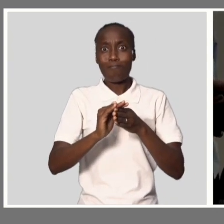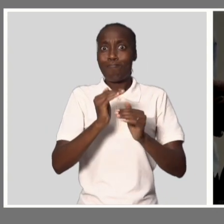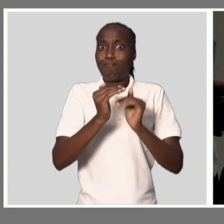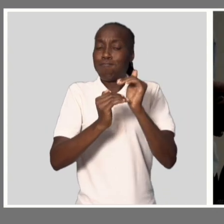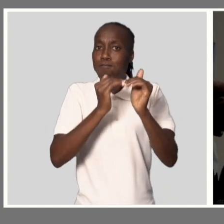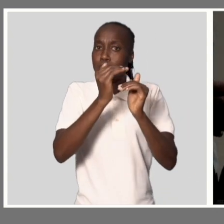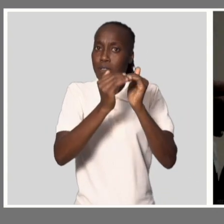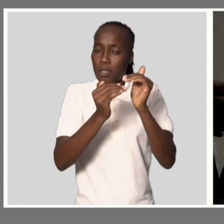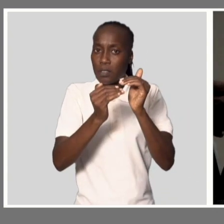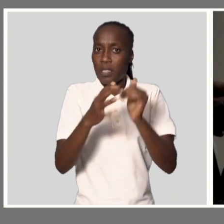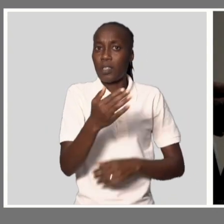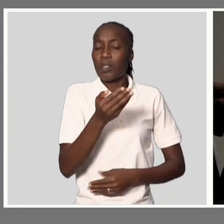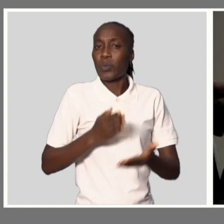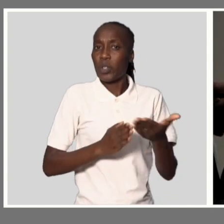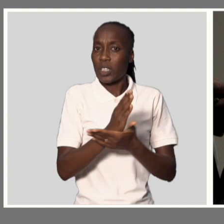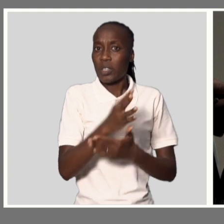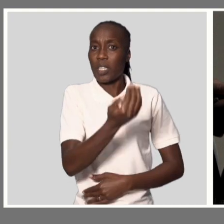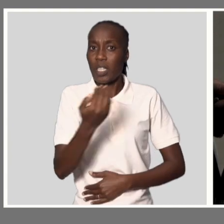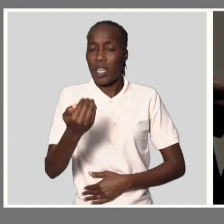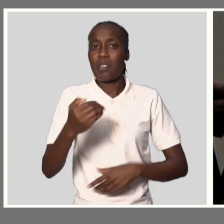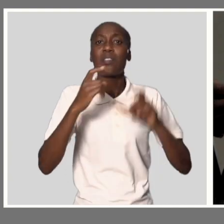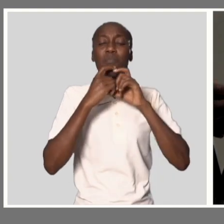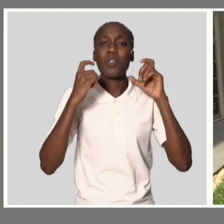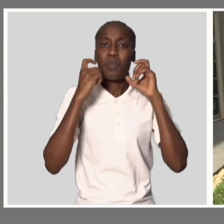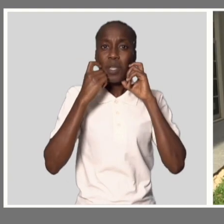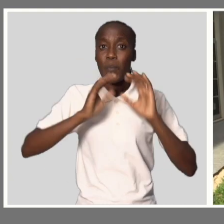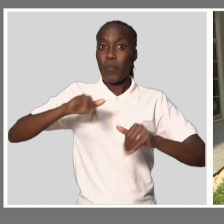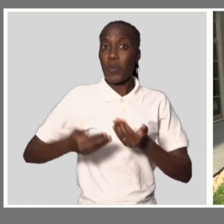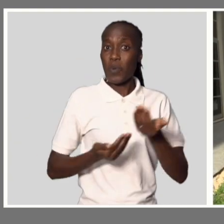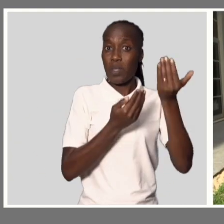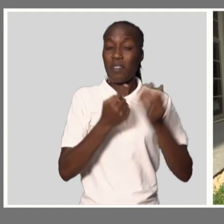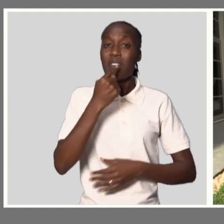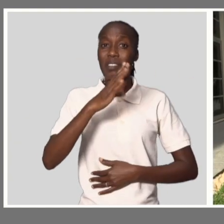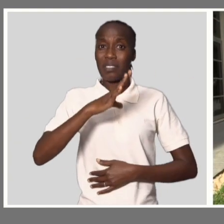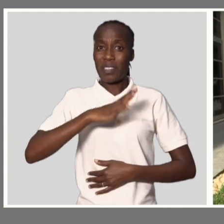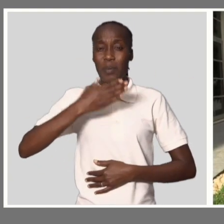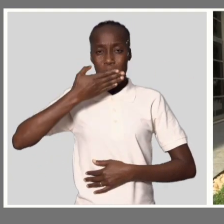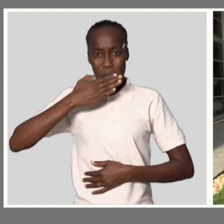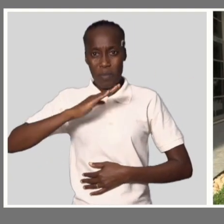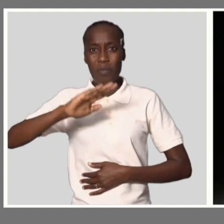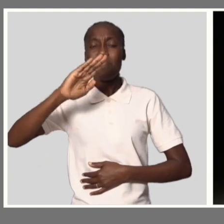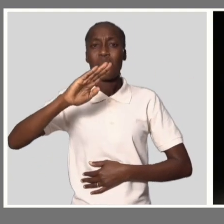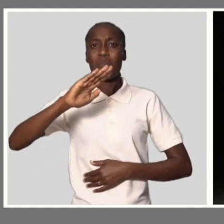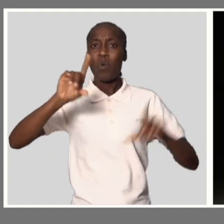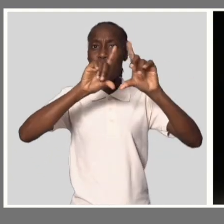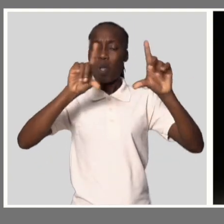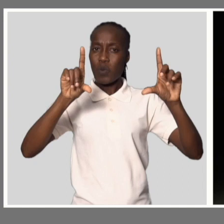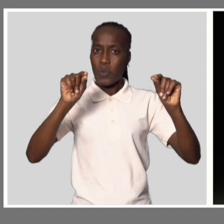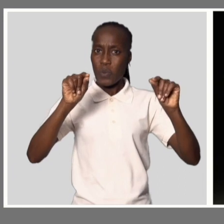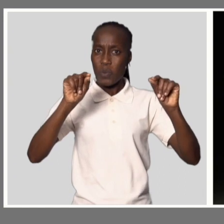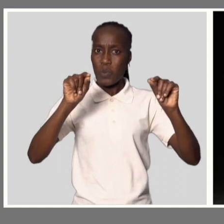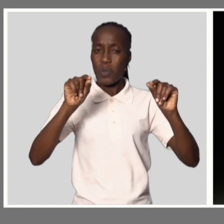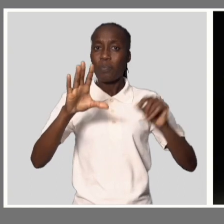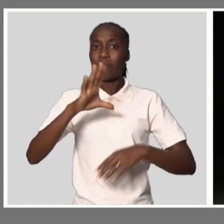progressiva dos direitos da criança no país. O Unicef considera haver melhoria na cobertura de